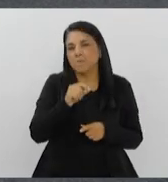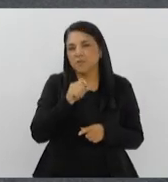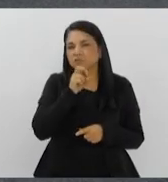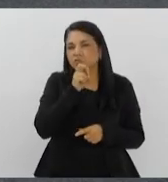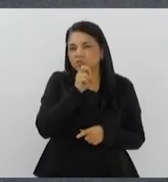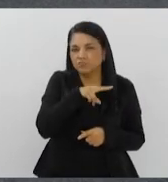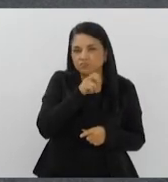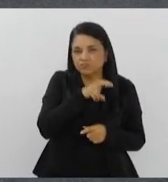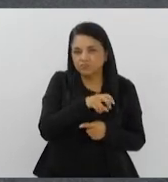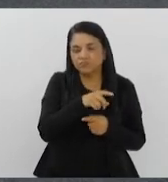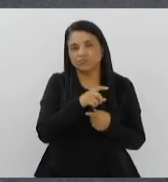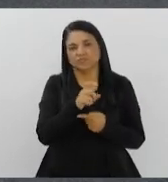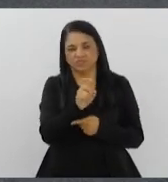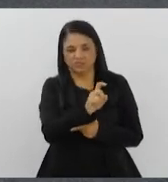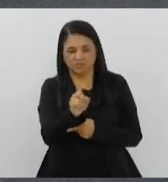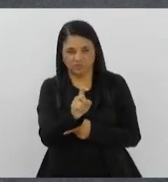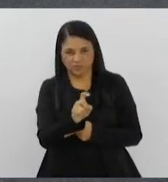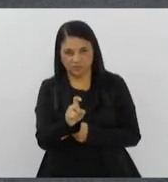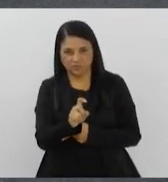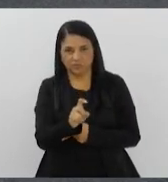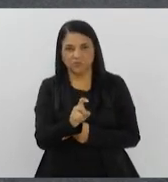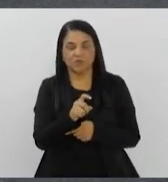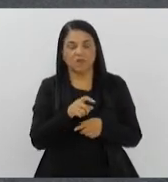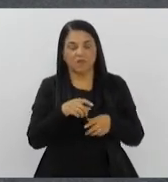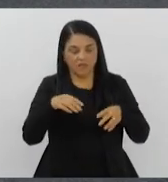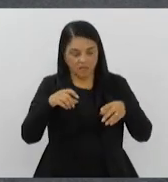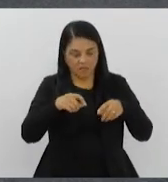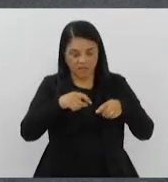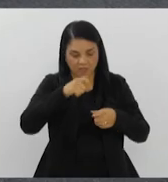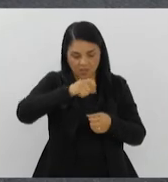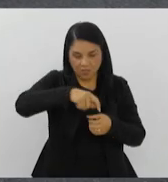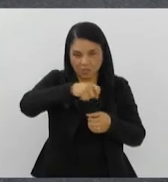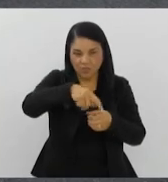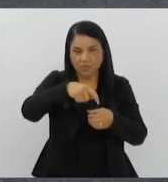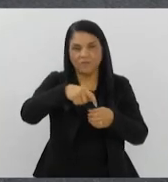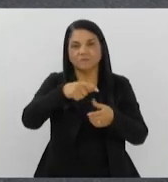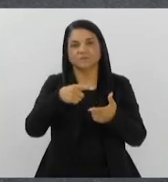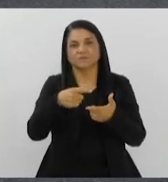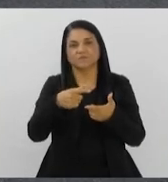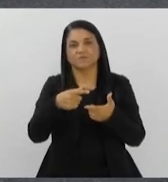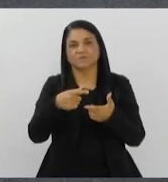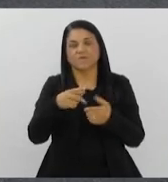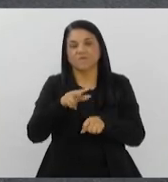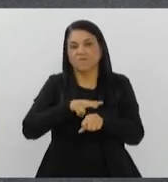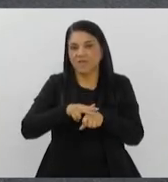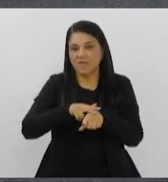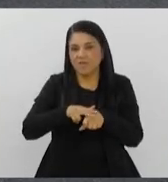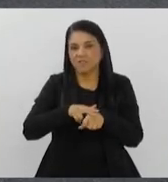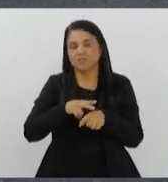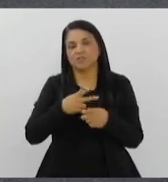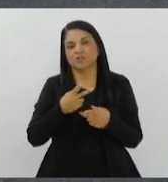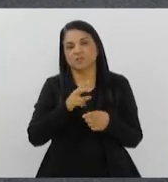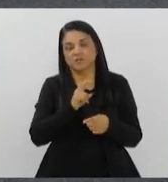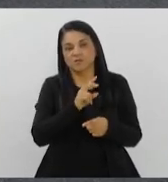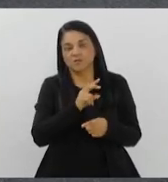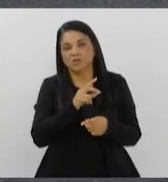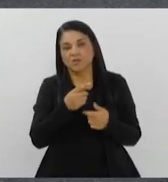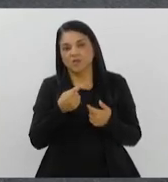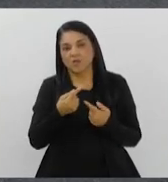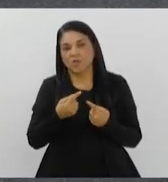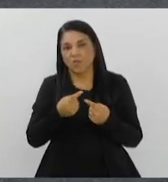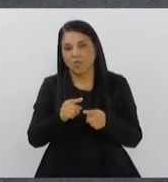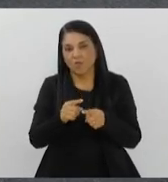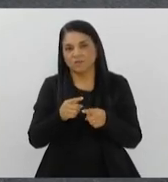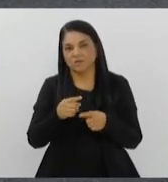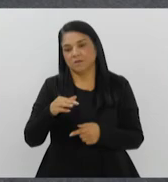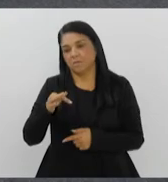que pratique adubação verde, combate biológico às pragas, melhore o fundo